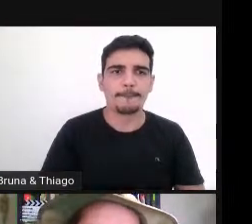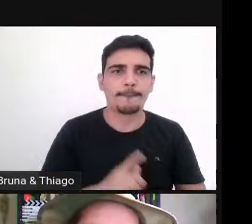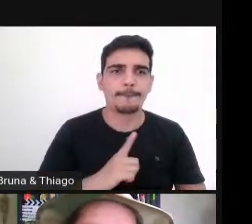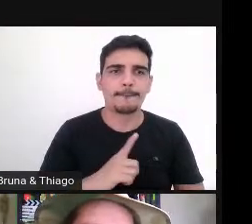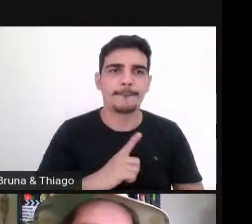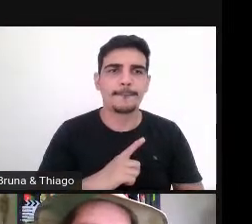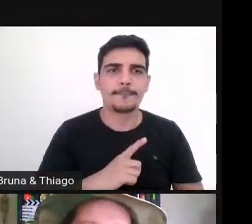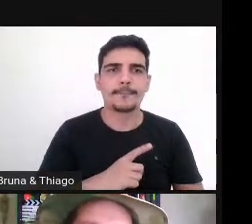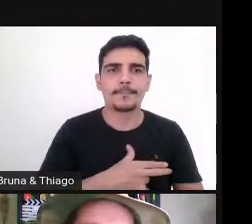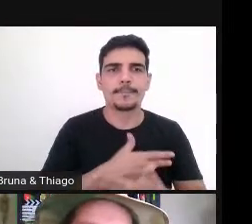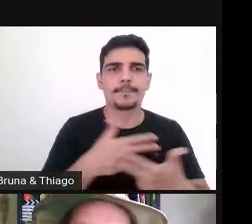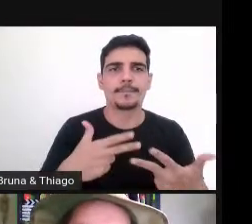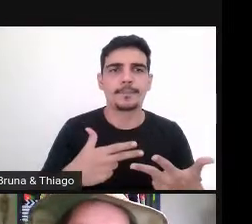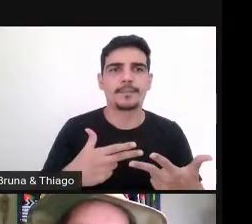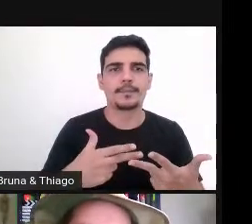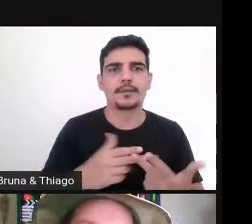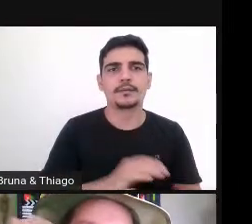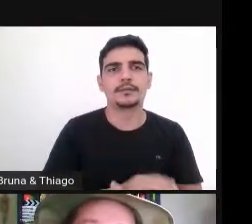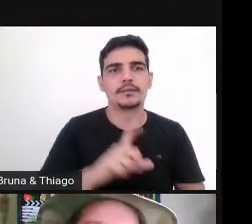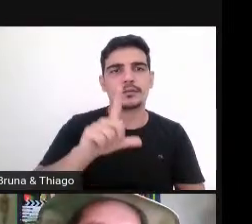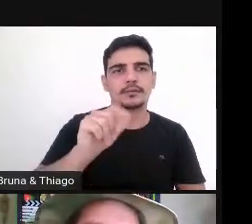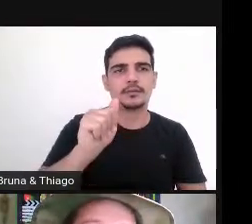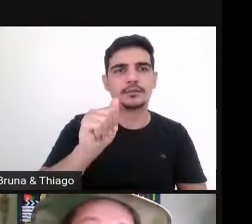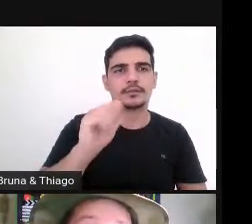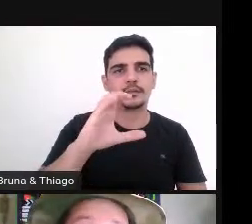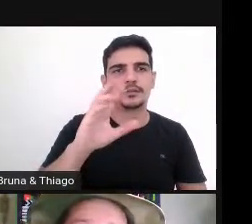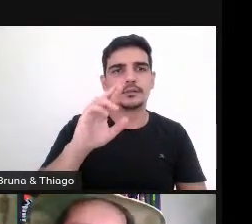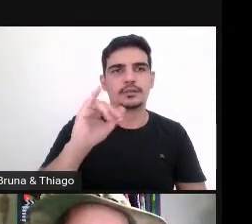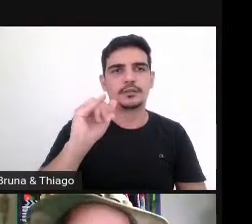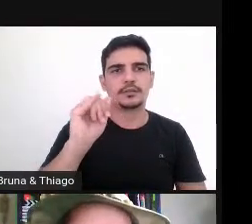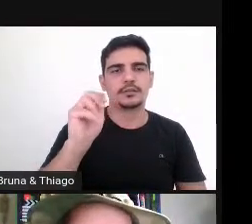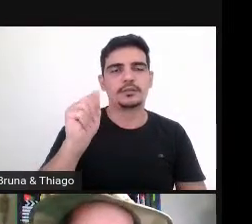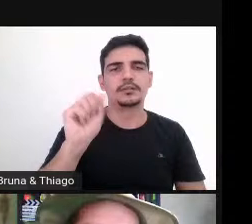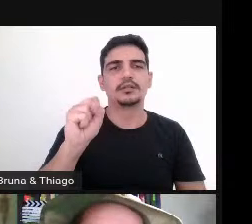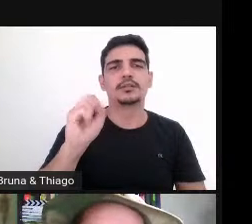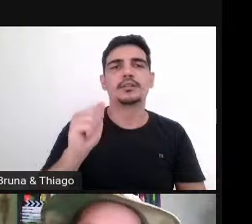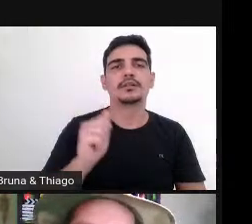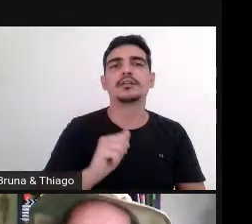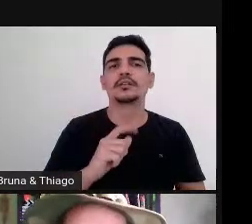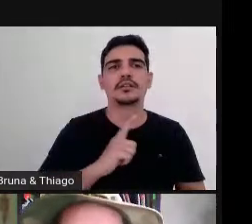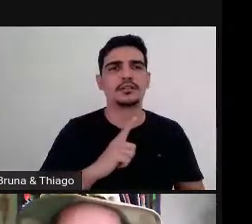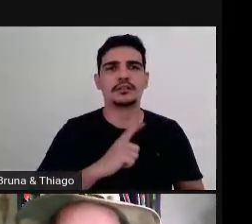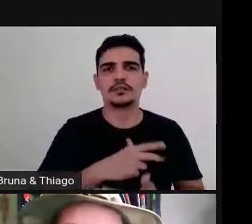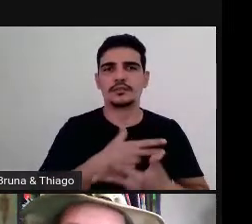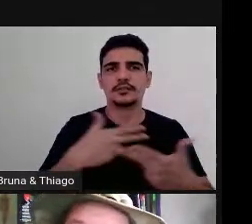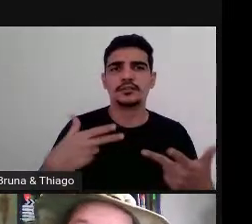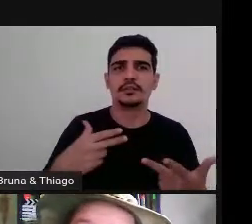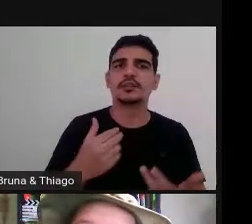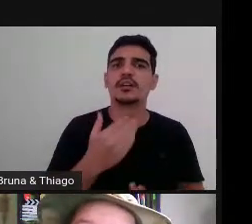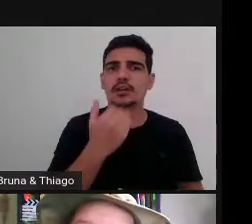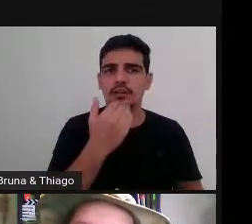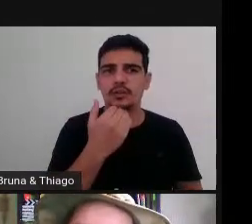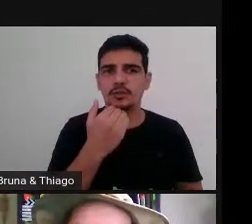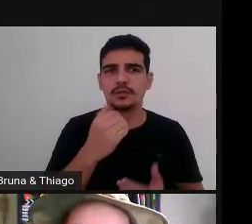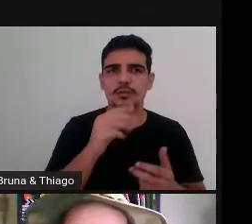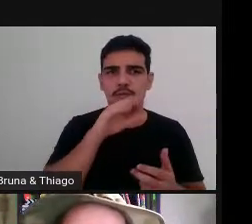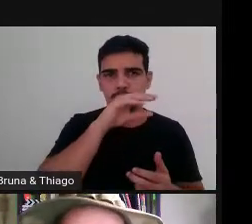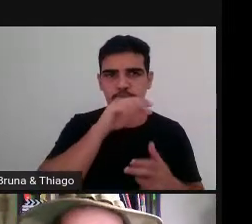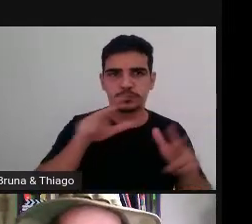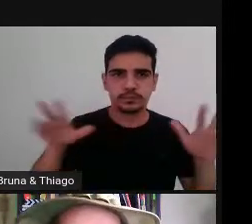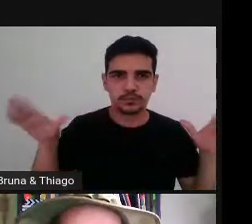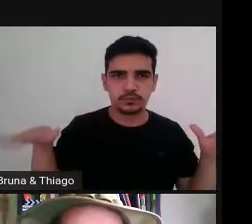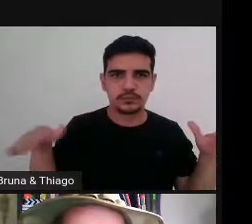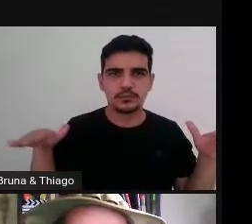alimenta de lacraias, né, de invertebrados, e outra se alimenta especialmente de aves, se adaptou a se alimentar de aves. E roedores é o